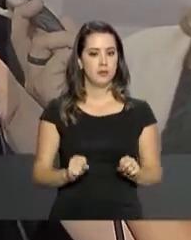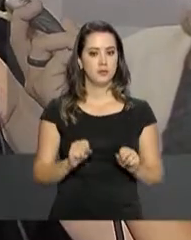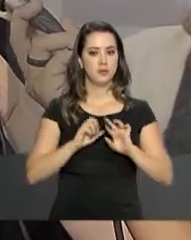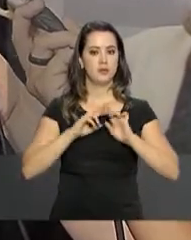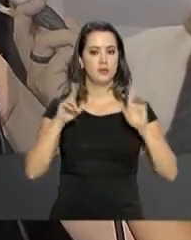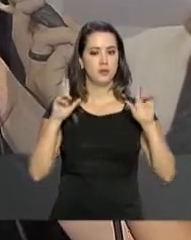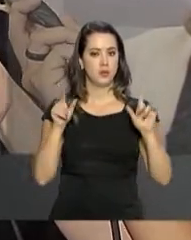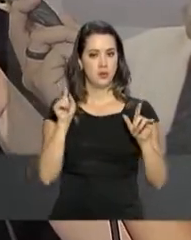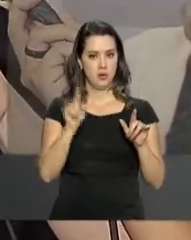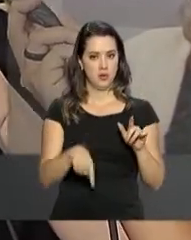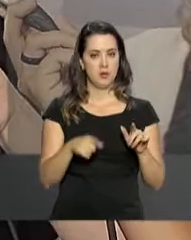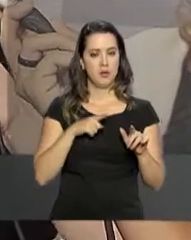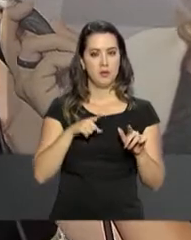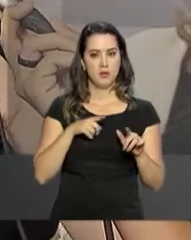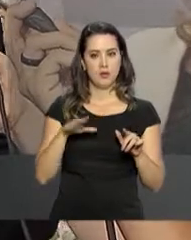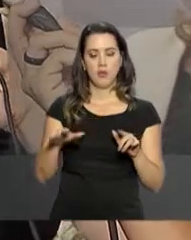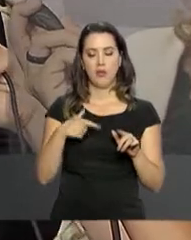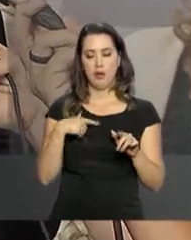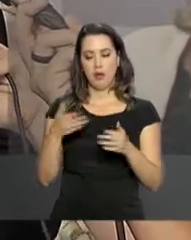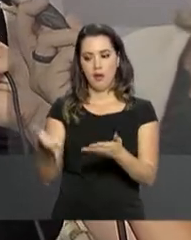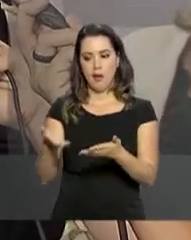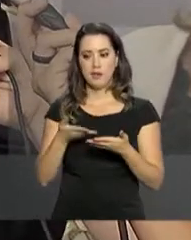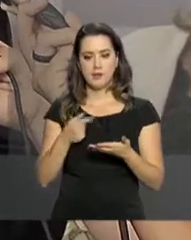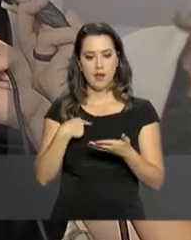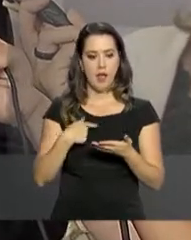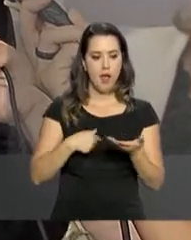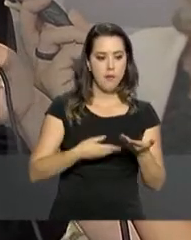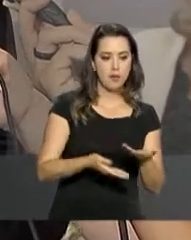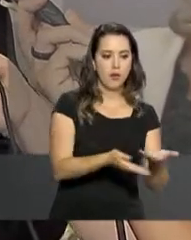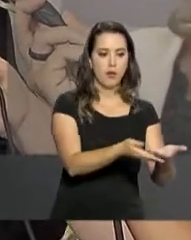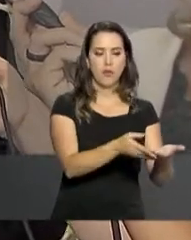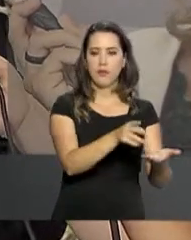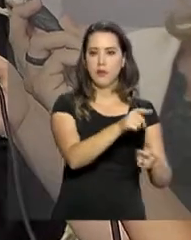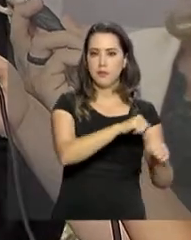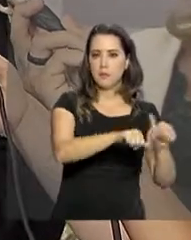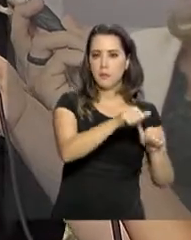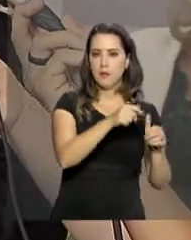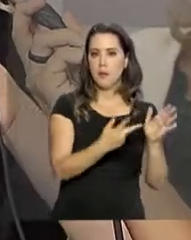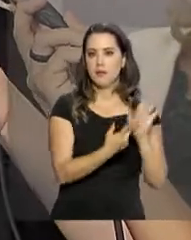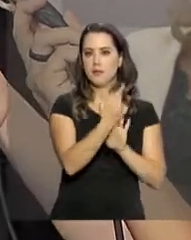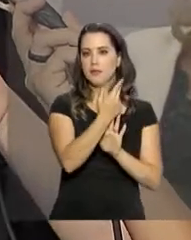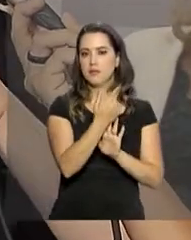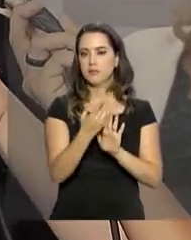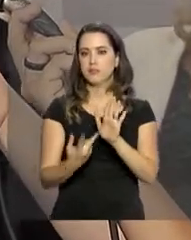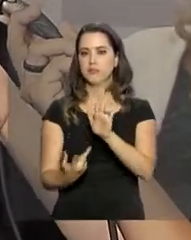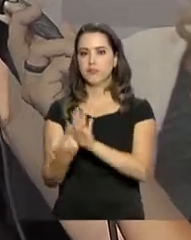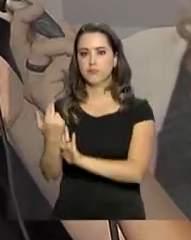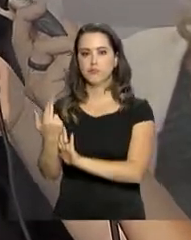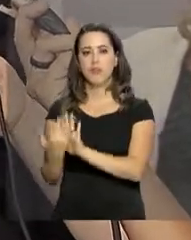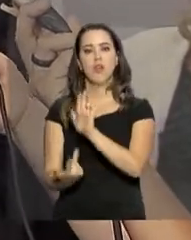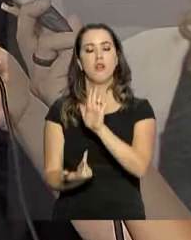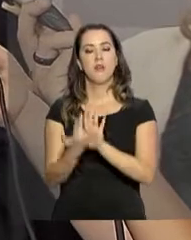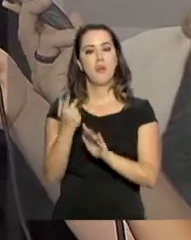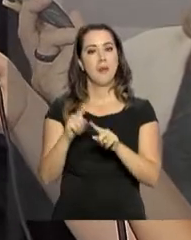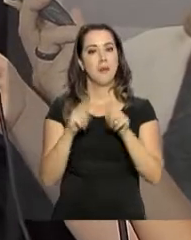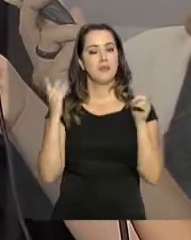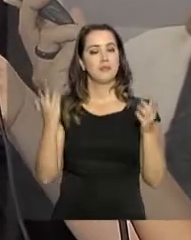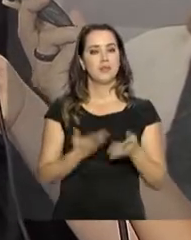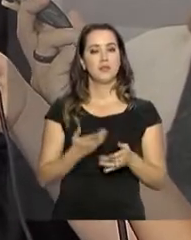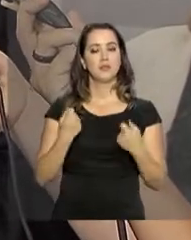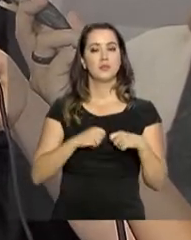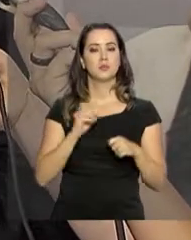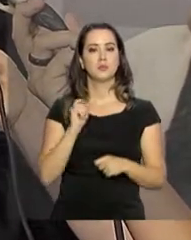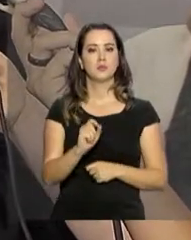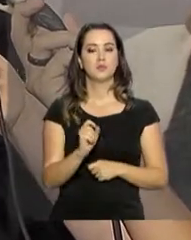capilaridade, um sistema que tem captação, um sistema que tem uma organização que leva a esses números. Mas agora nós precisamos fazer